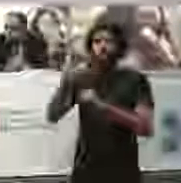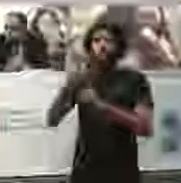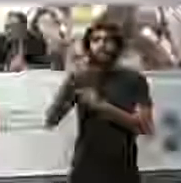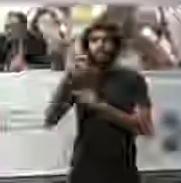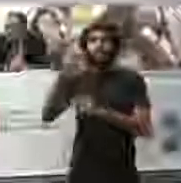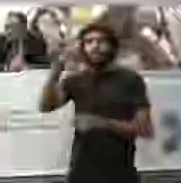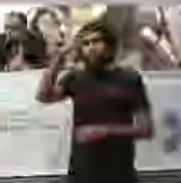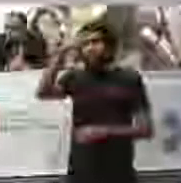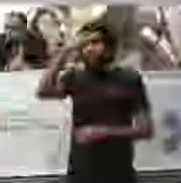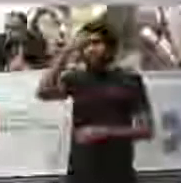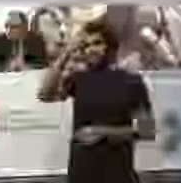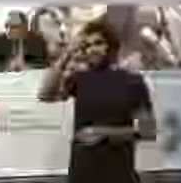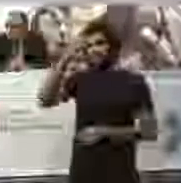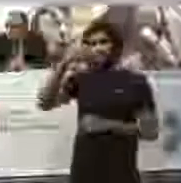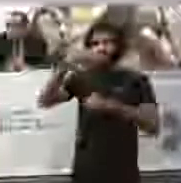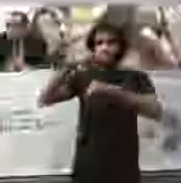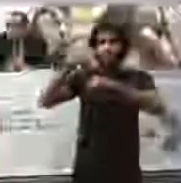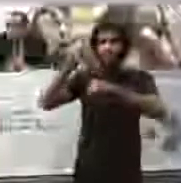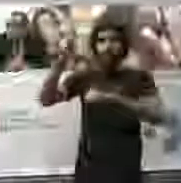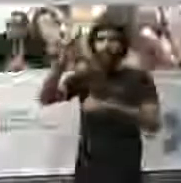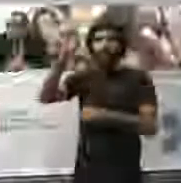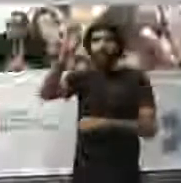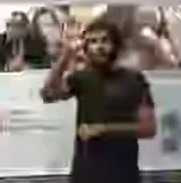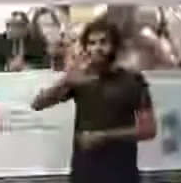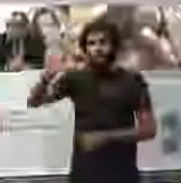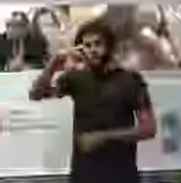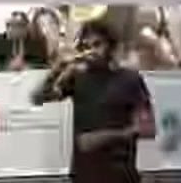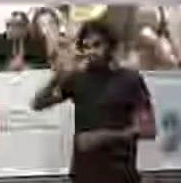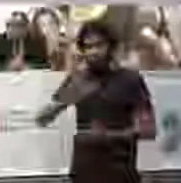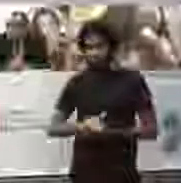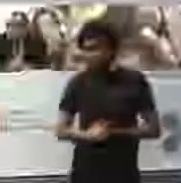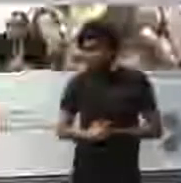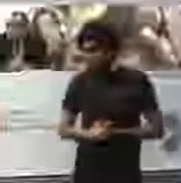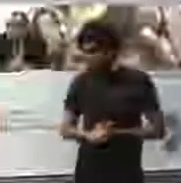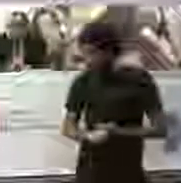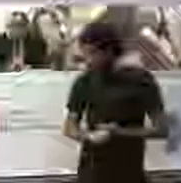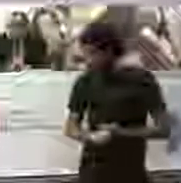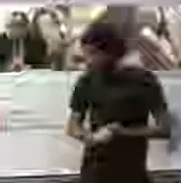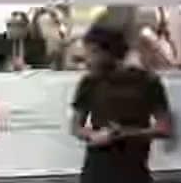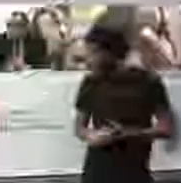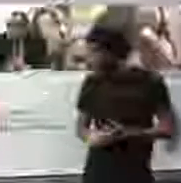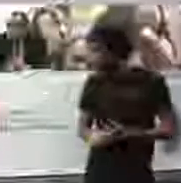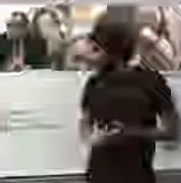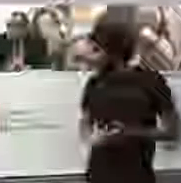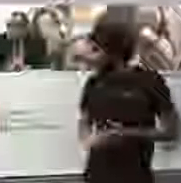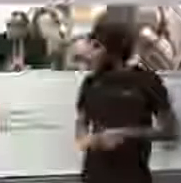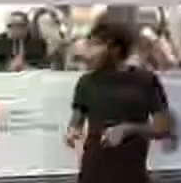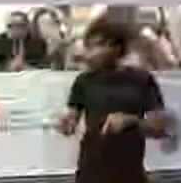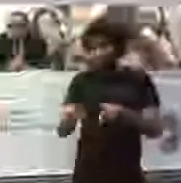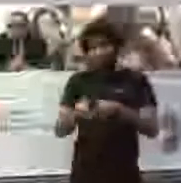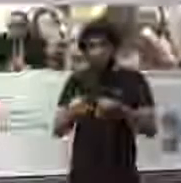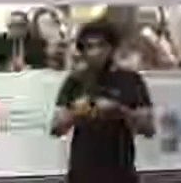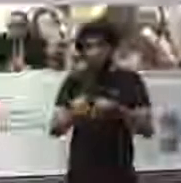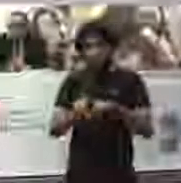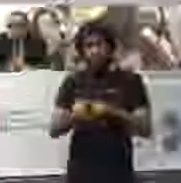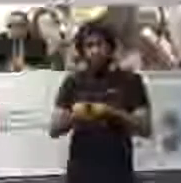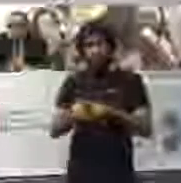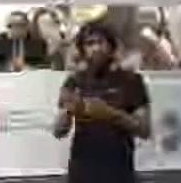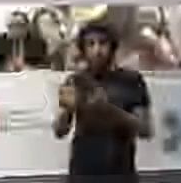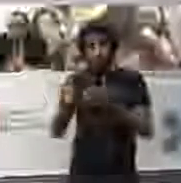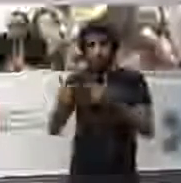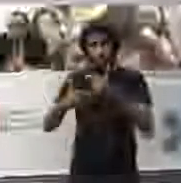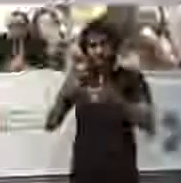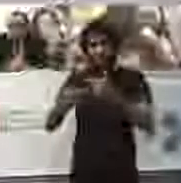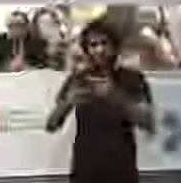tutora no curso de alta formação em direitos fundamentais e justiça funcionar pela universidade de pisa como